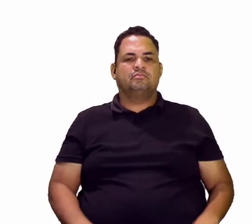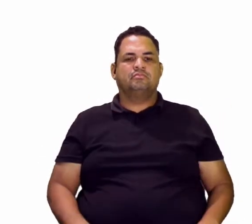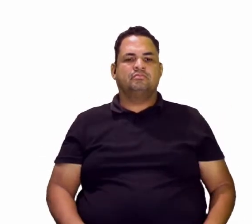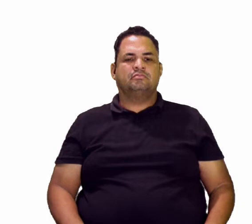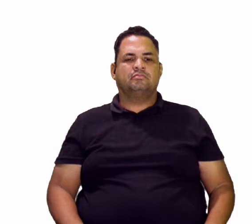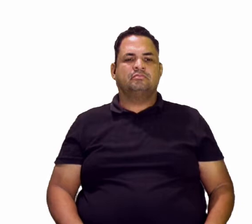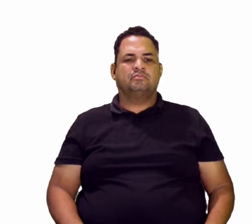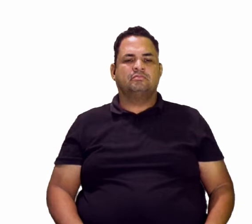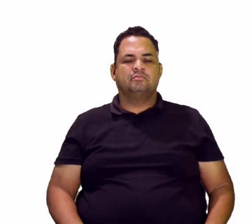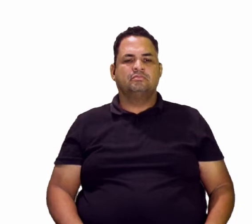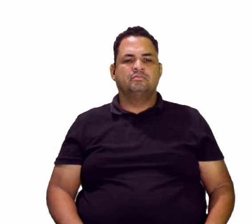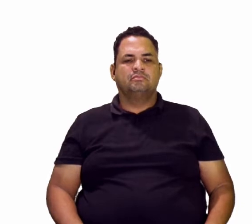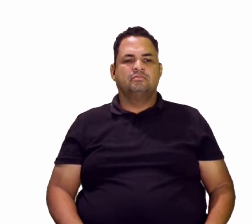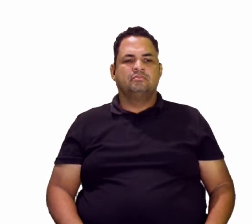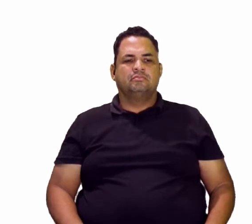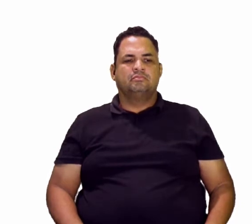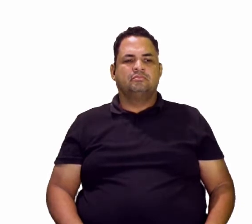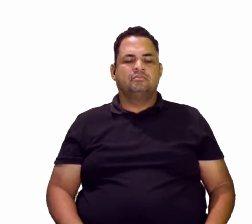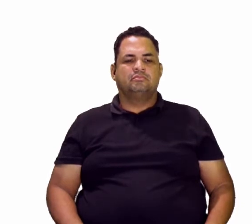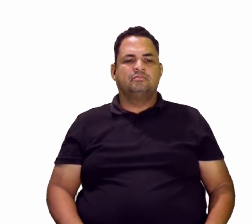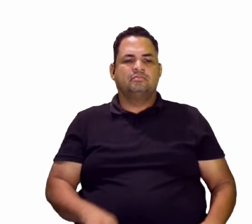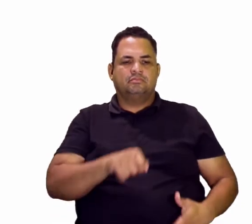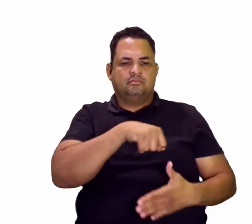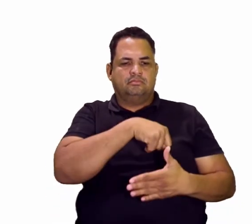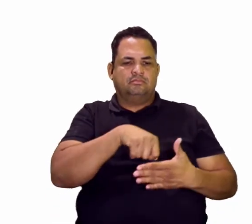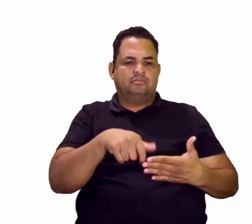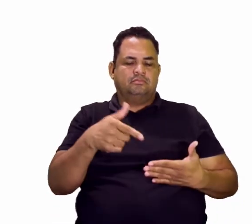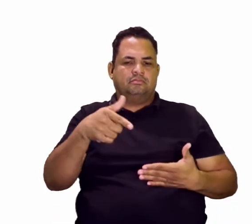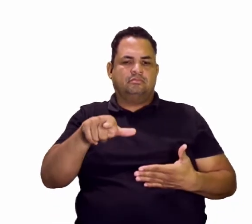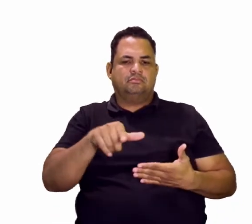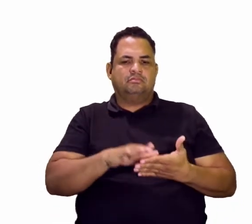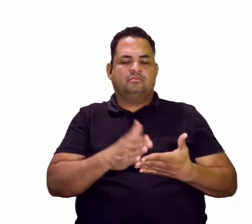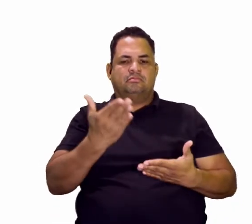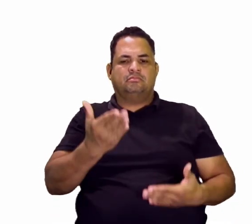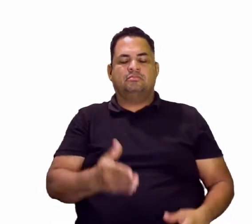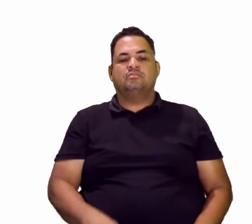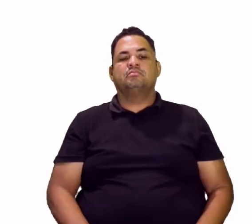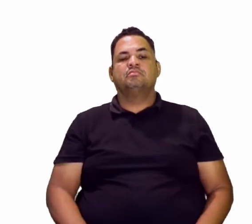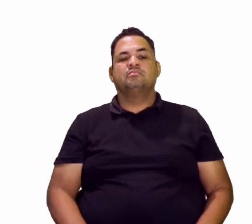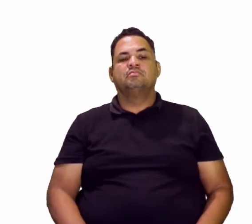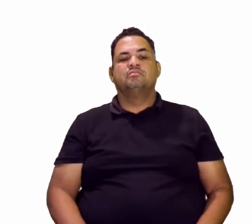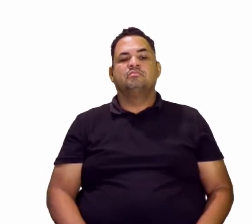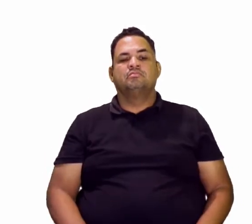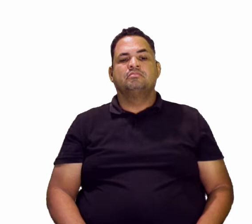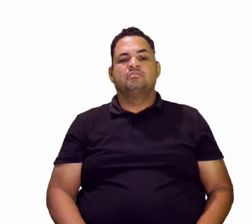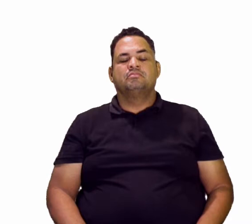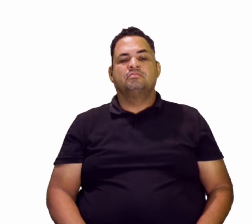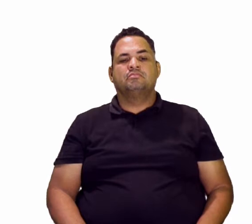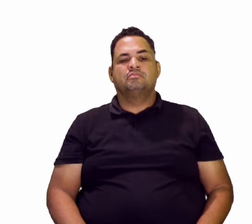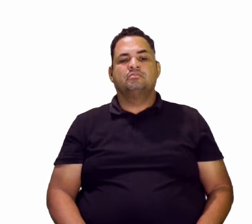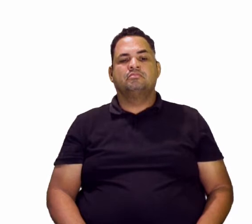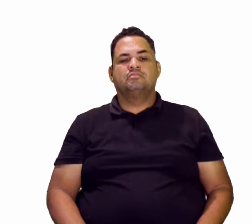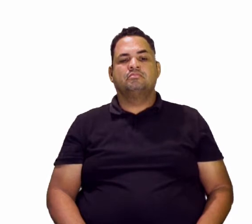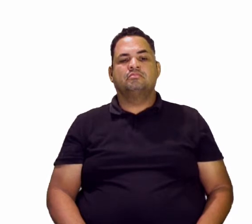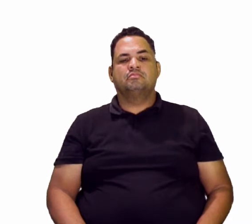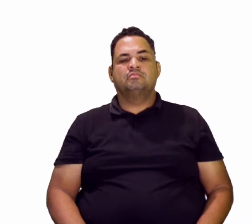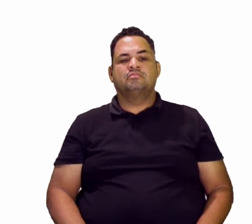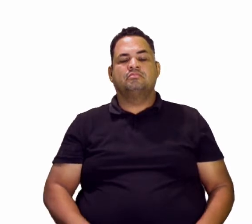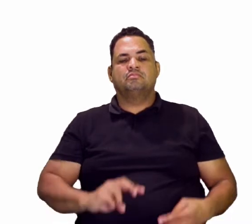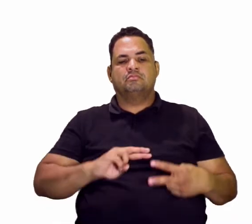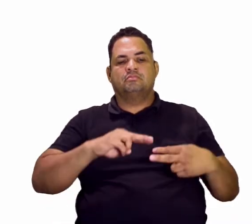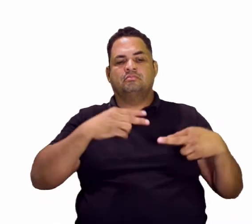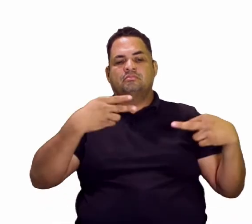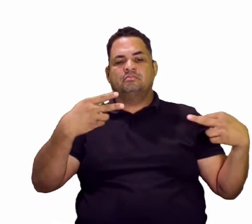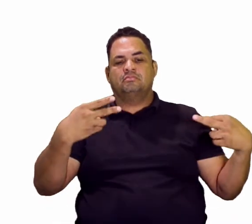eu coloque aqui de novo para você? Ó, então vou colocar, tá? O adenovírus, que é o de